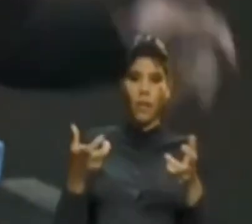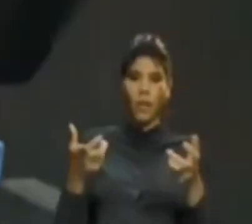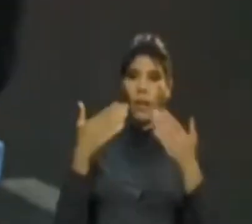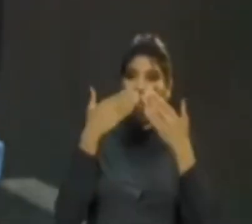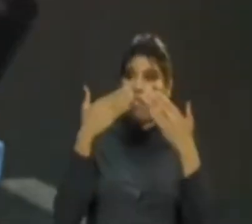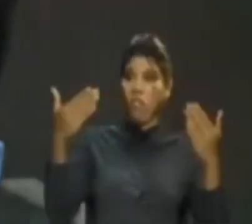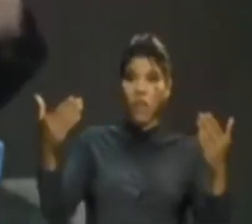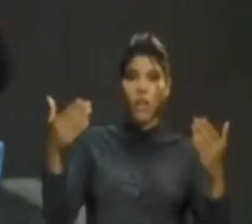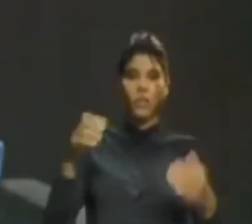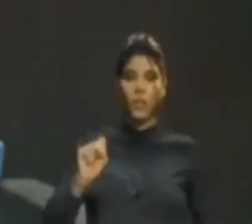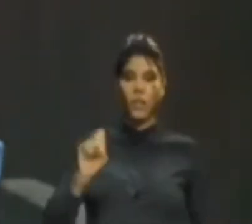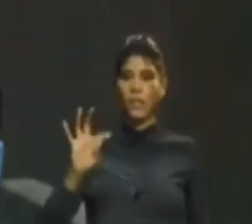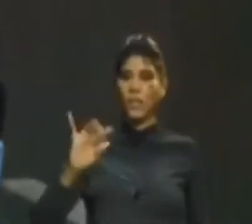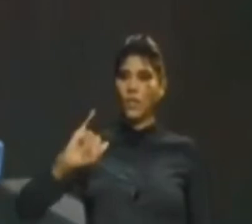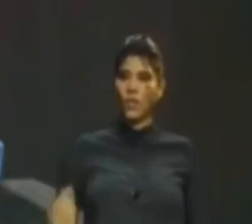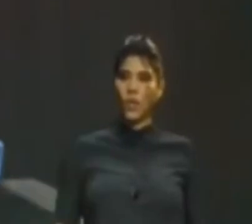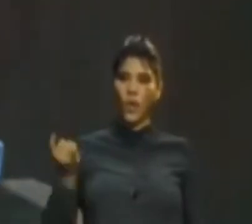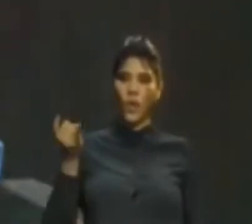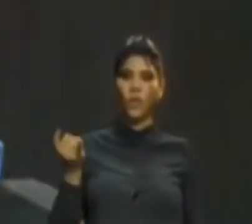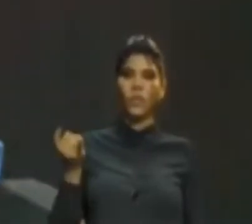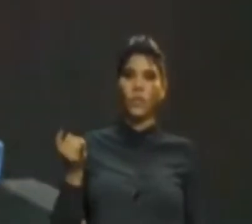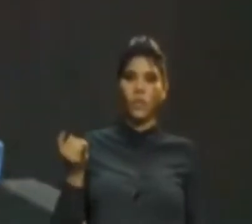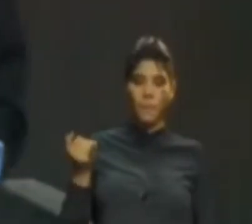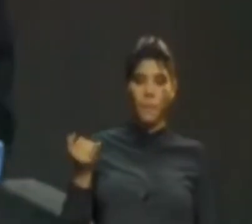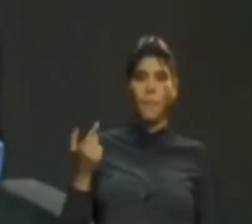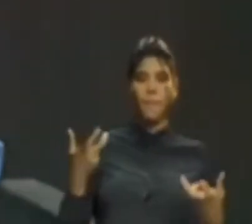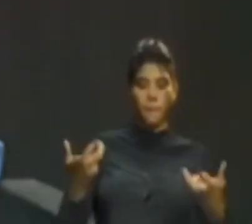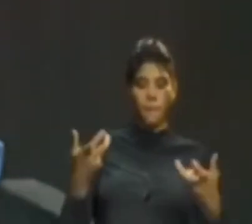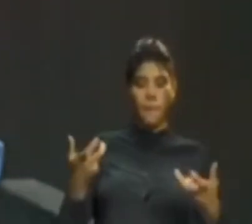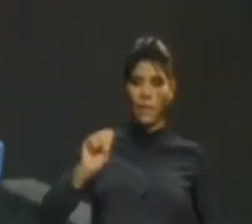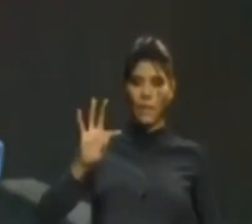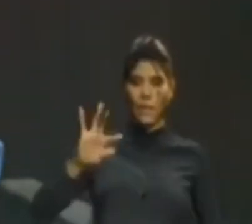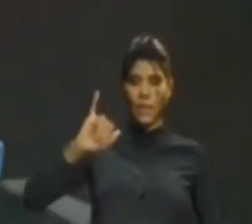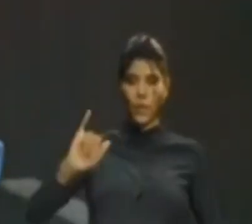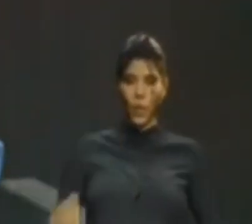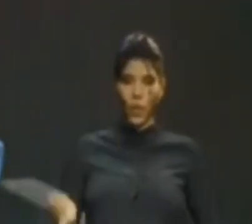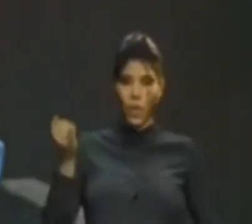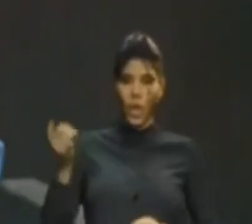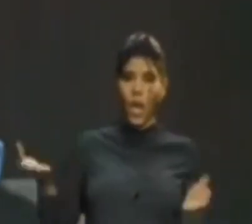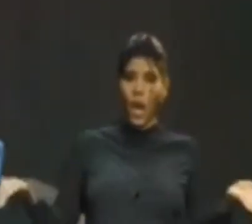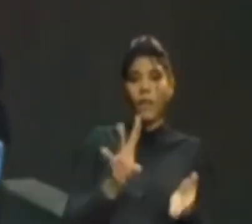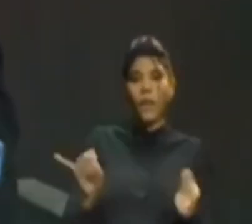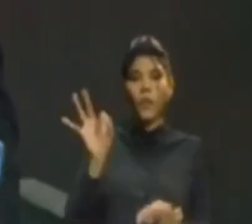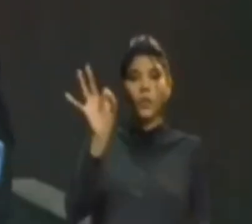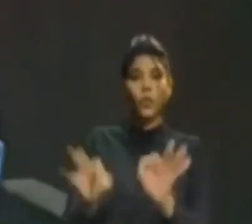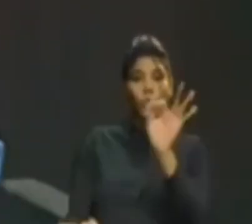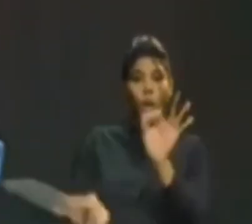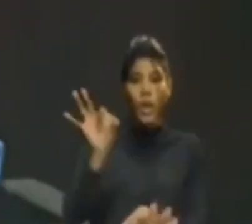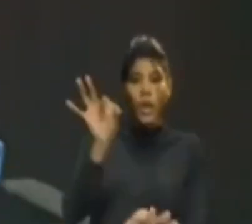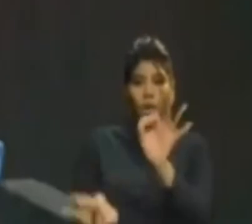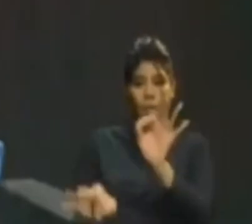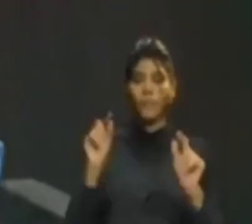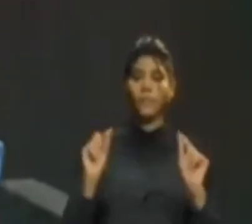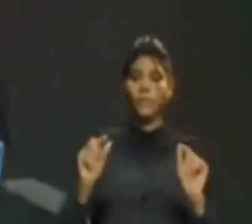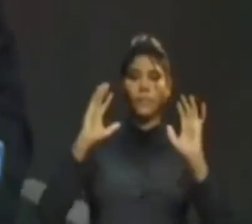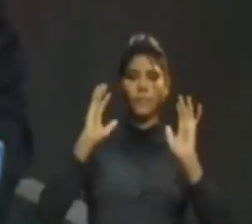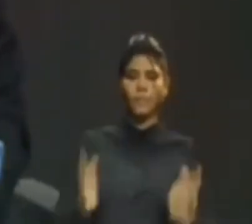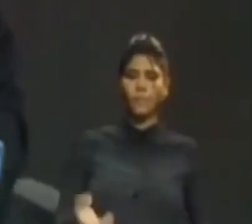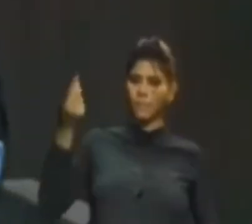STJ tamanho a dramaticidade do que tá acontecendo o STJ está julgando uma causa para ela já é